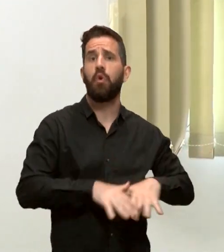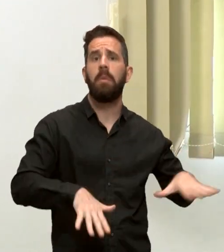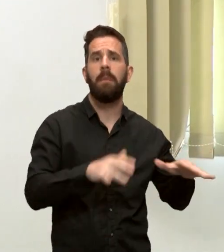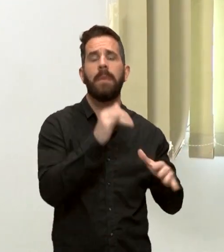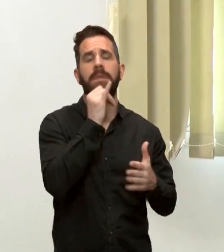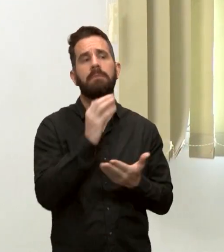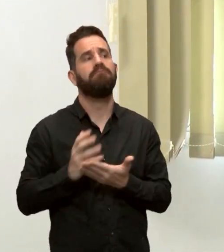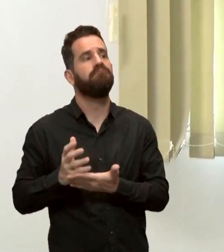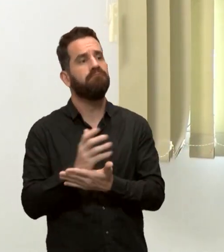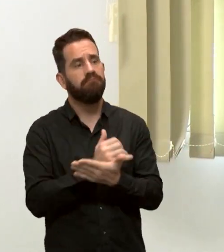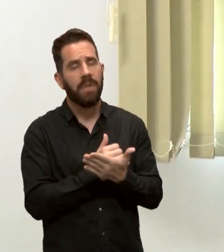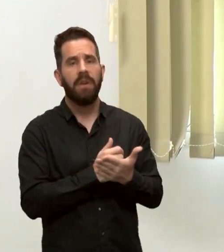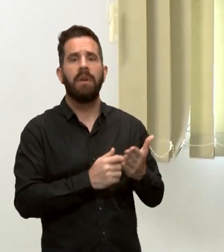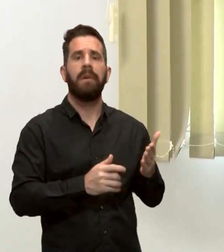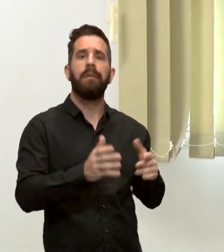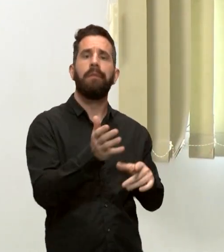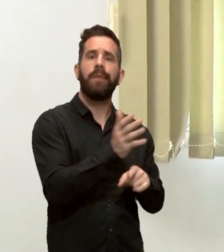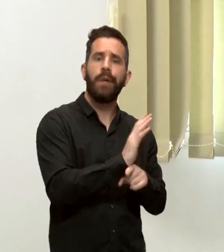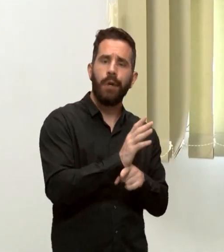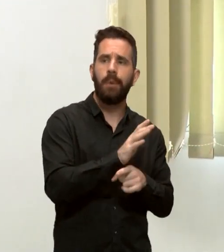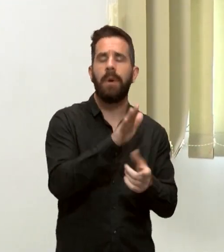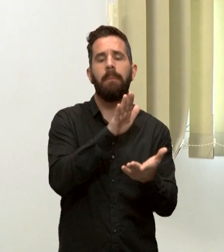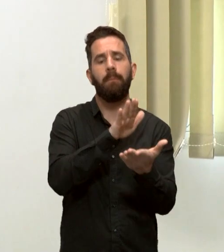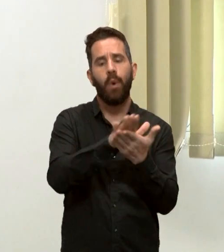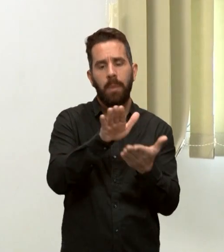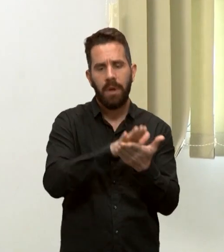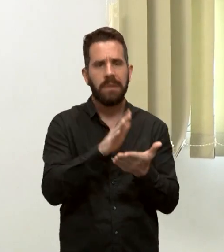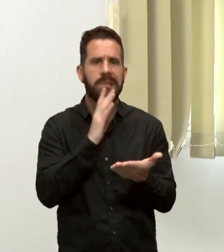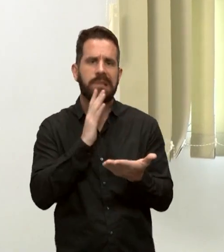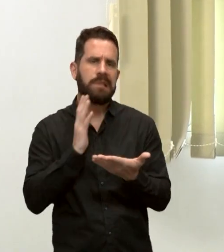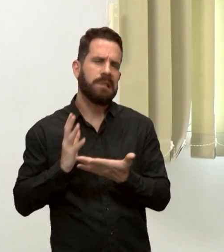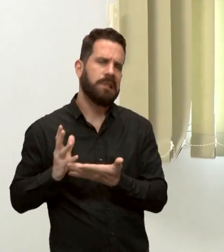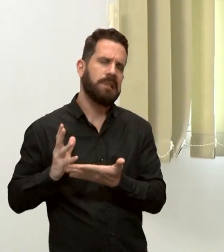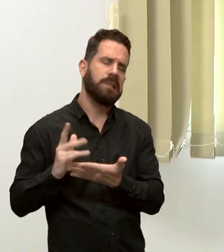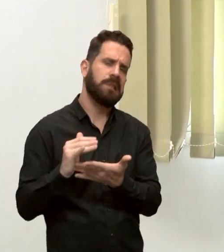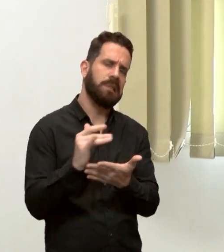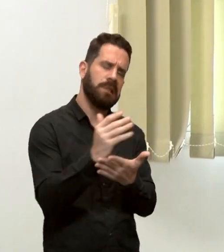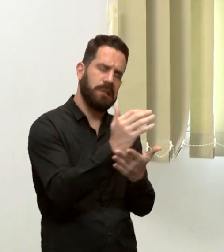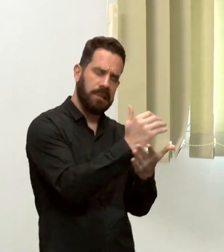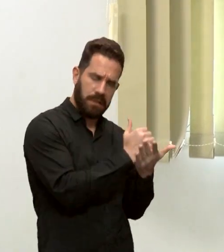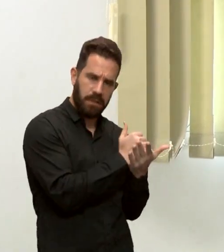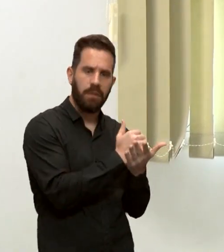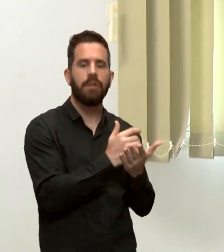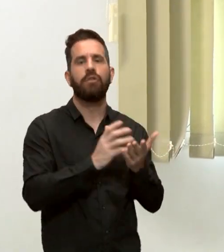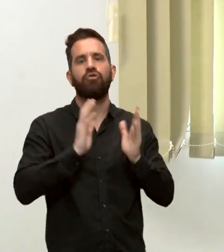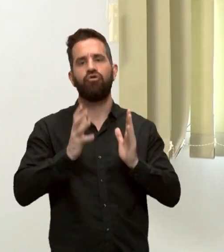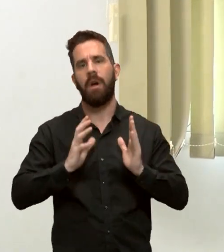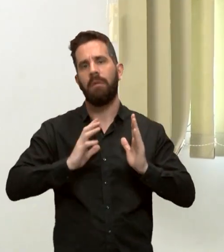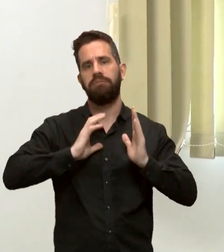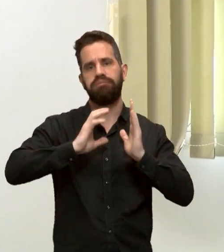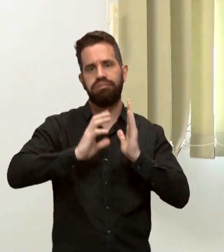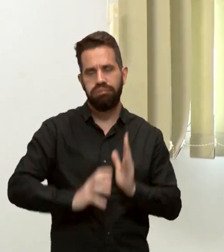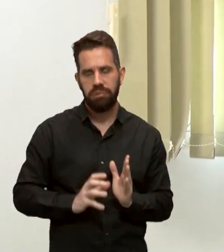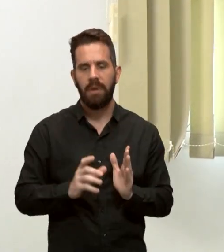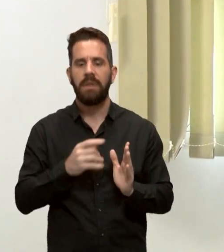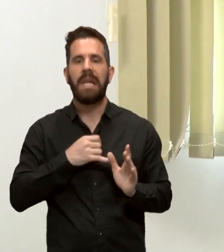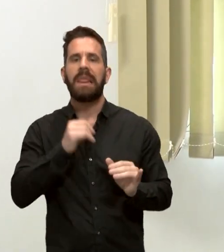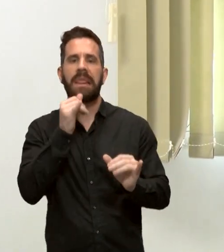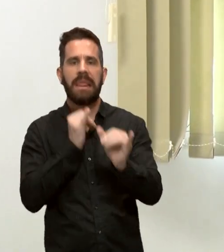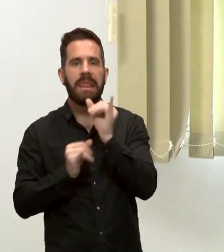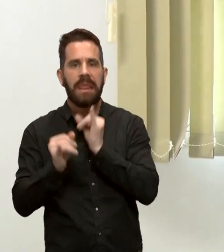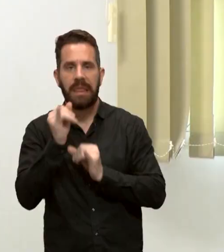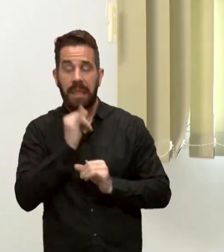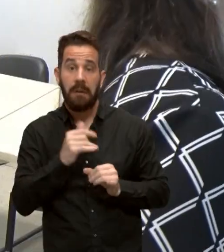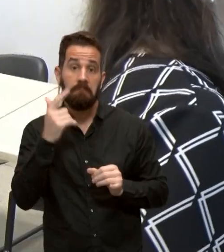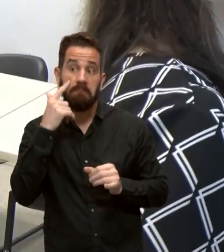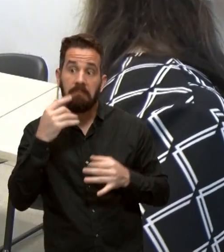sobre publicações. Nós coletamos um bom volume desses dados e aí, né, nós podemos aí aplicar as nossas técnicas, né, testar as nossas